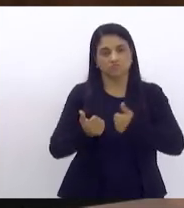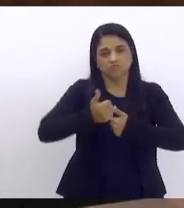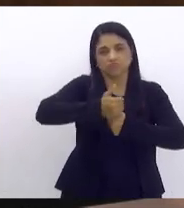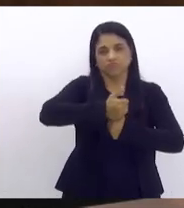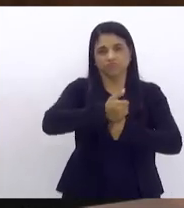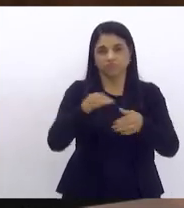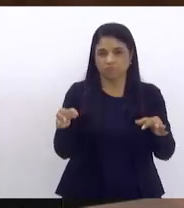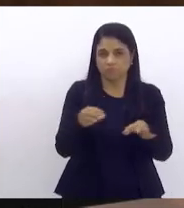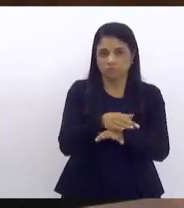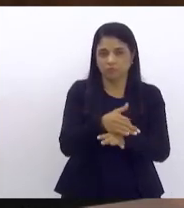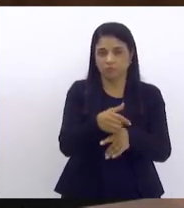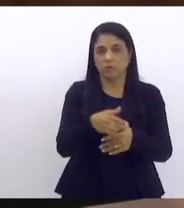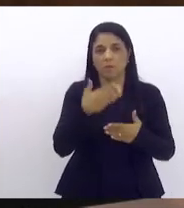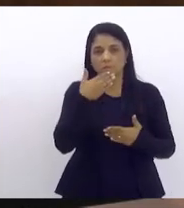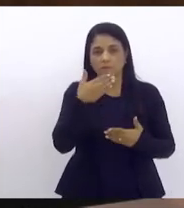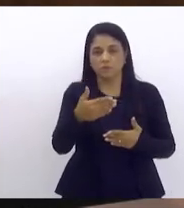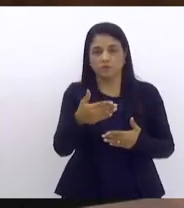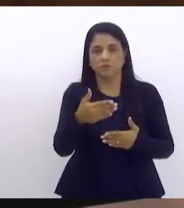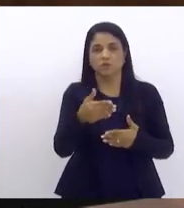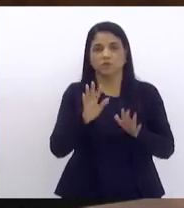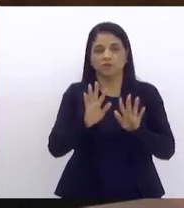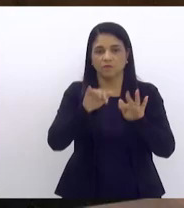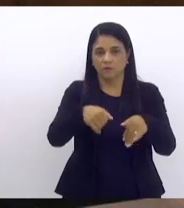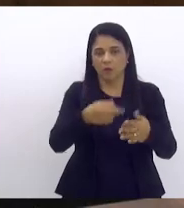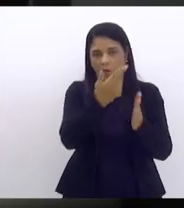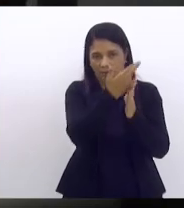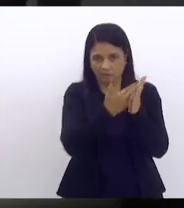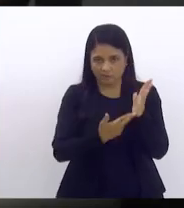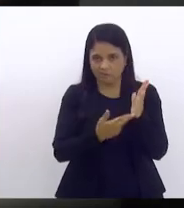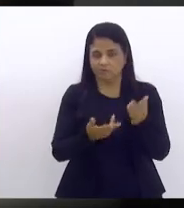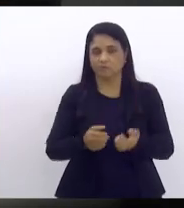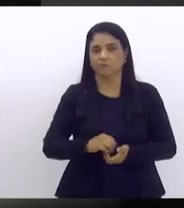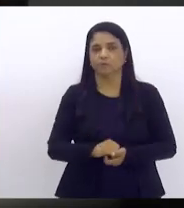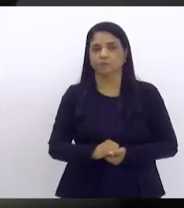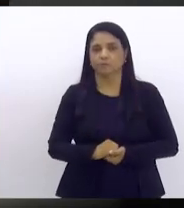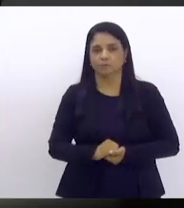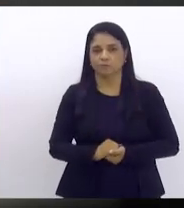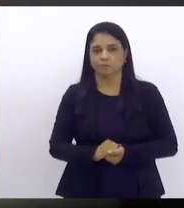substitutivo, pedindo forma final de redação.